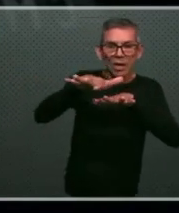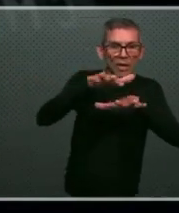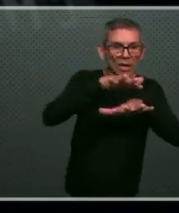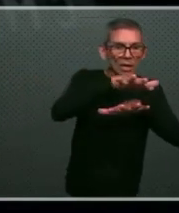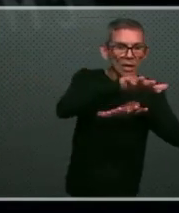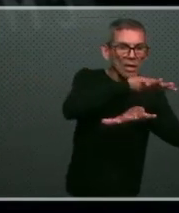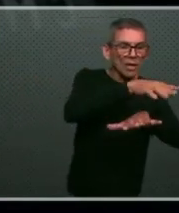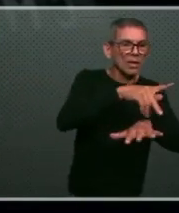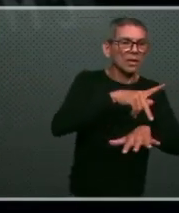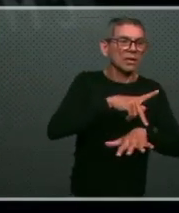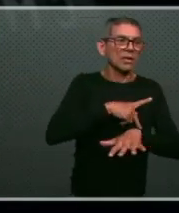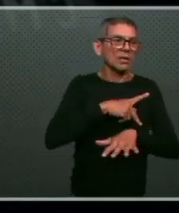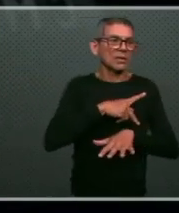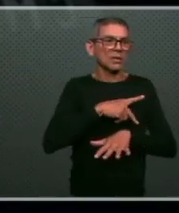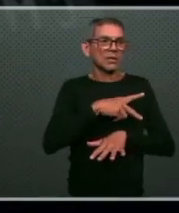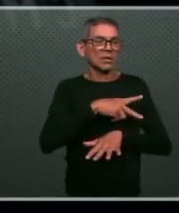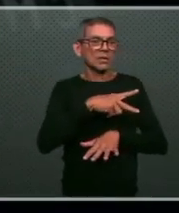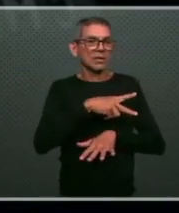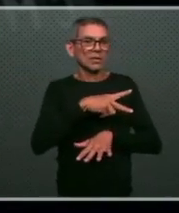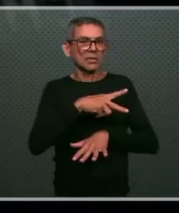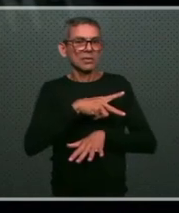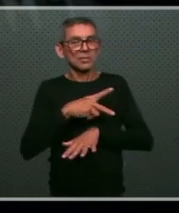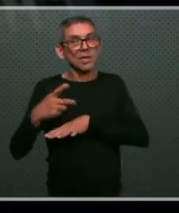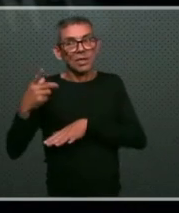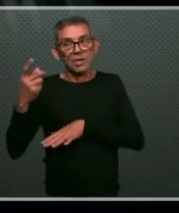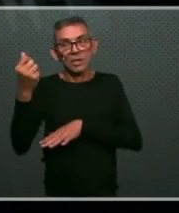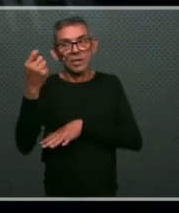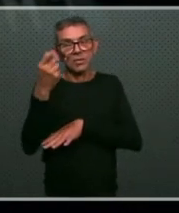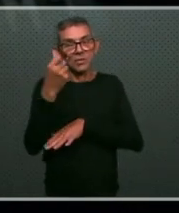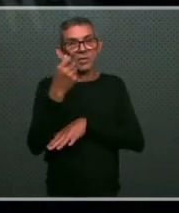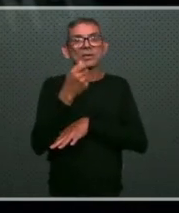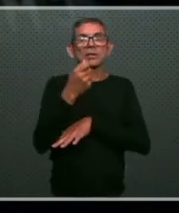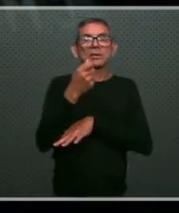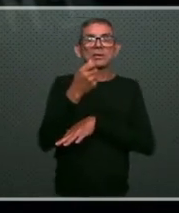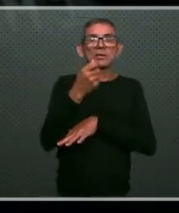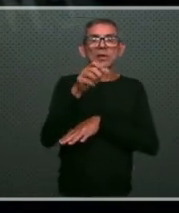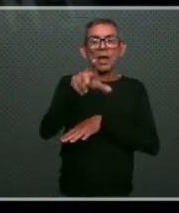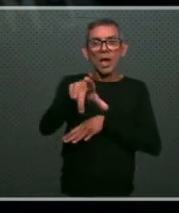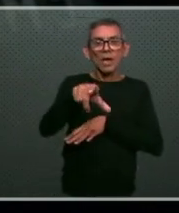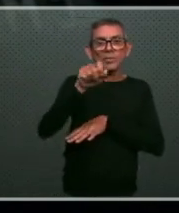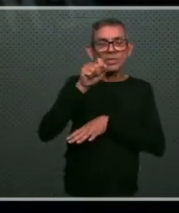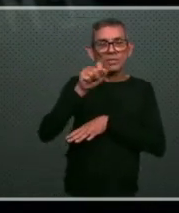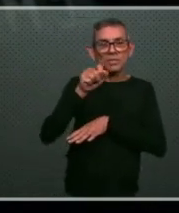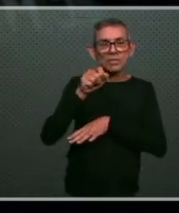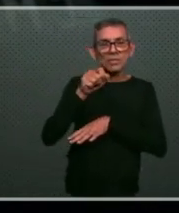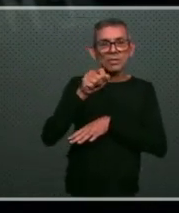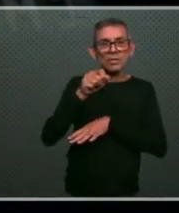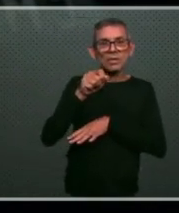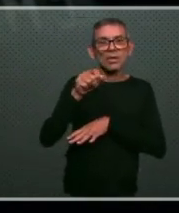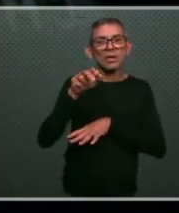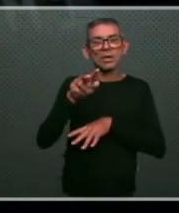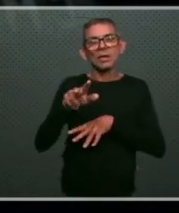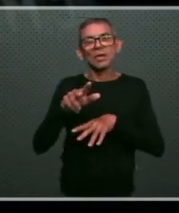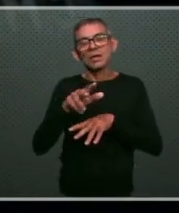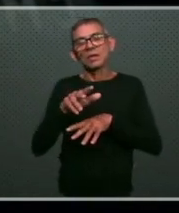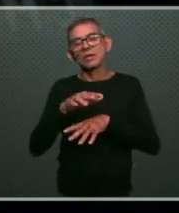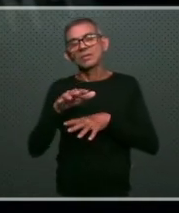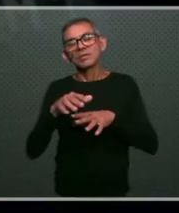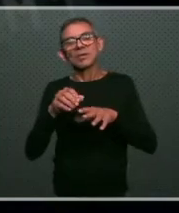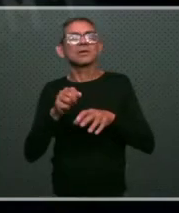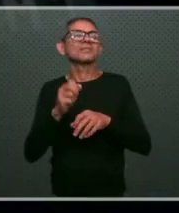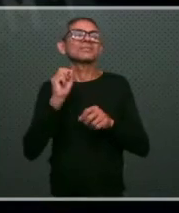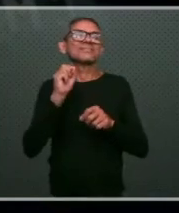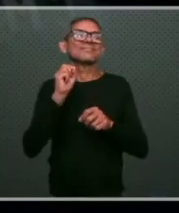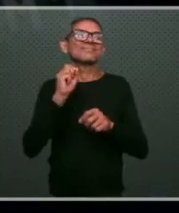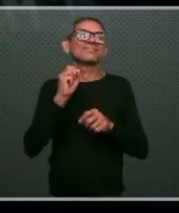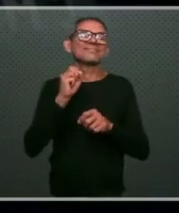privatizada. O que gera lucro na água? É a captação? É o tratamento? Não, é a distribuição.